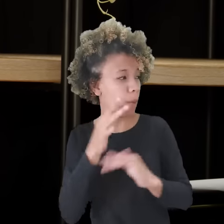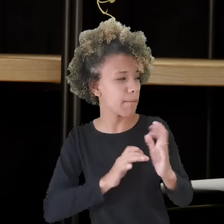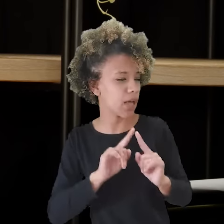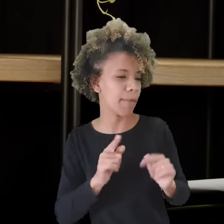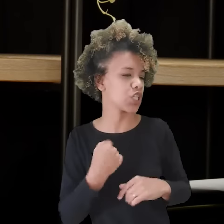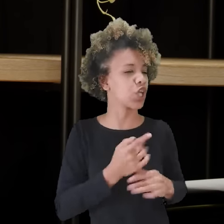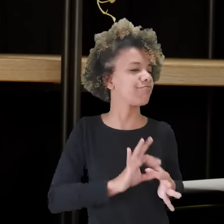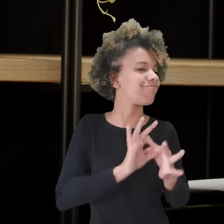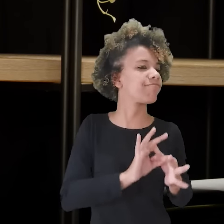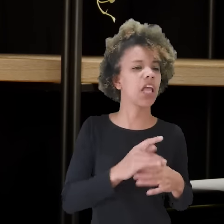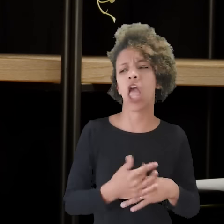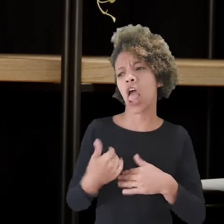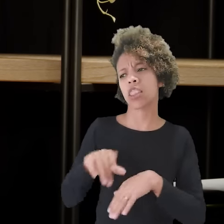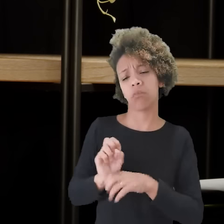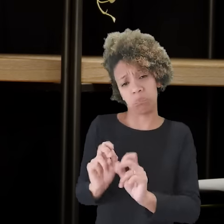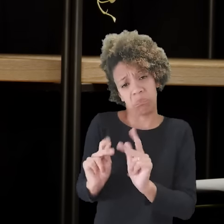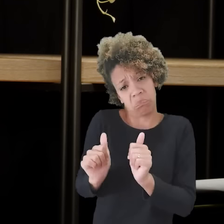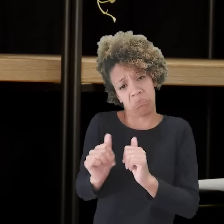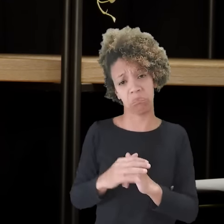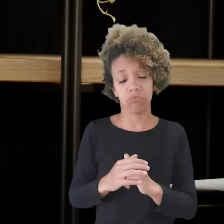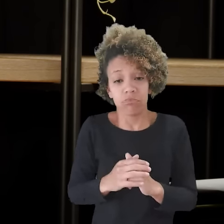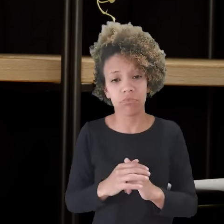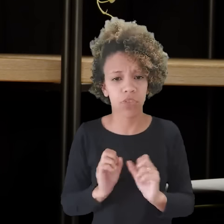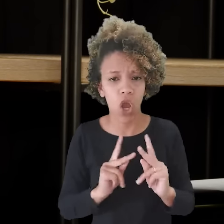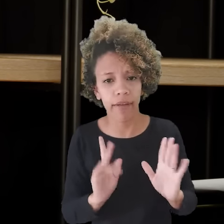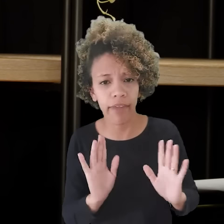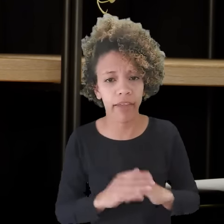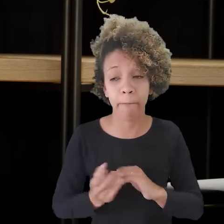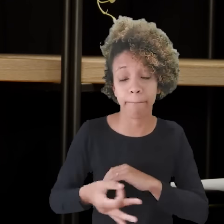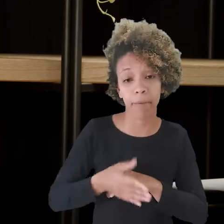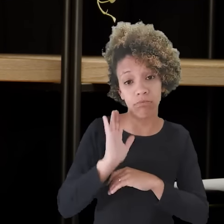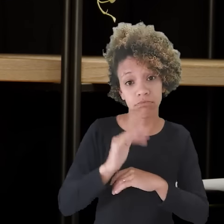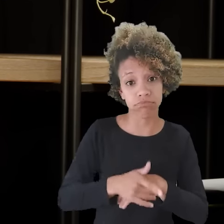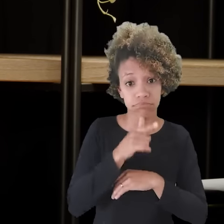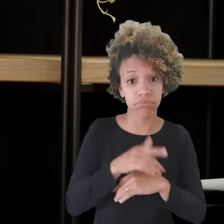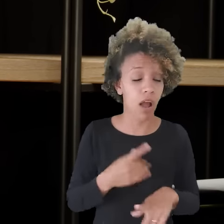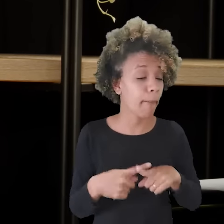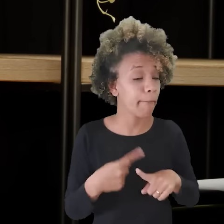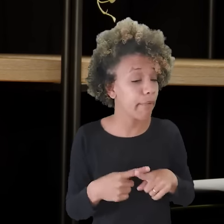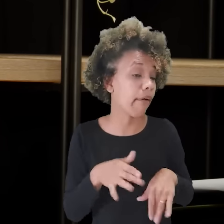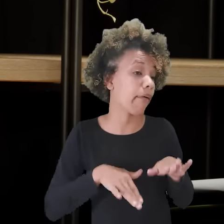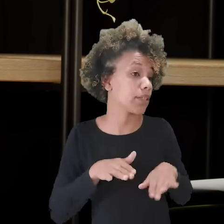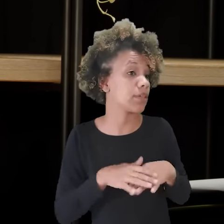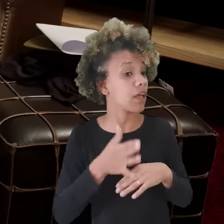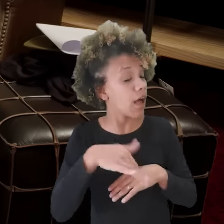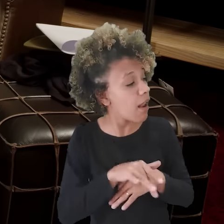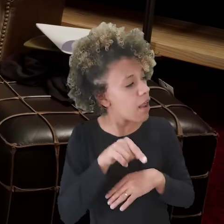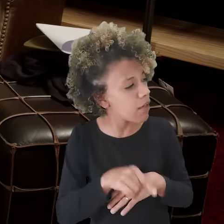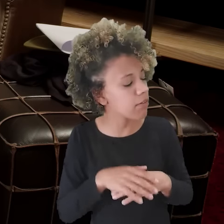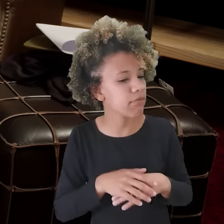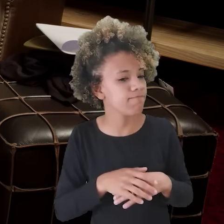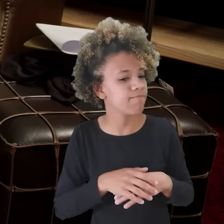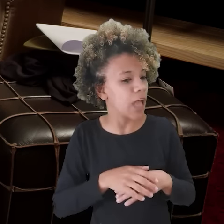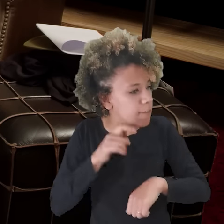as pessoas pensam e mais do que ah não sou Não tudo bem se vocês não se considera Talvez é porque você seja um pau no cu porque geralmente a